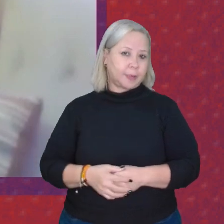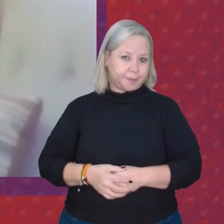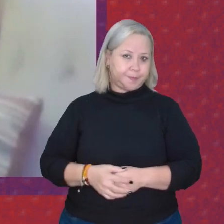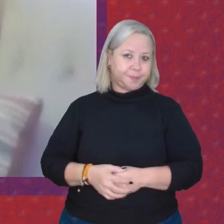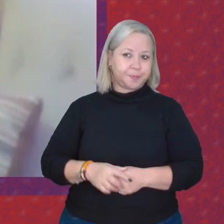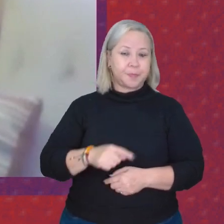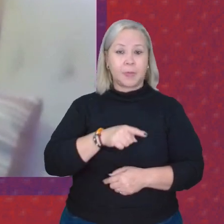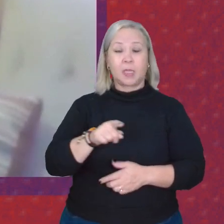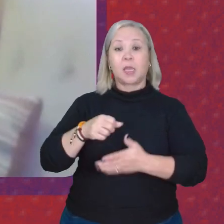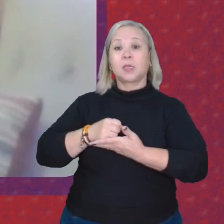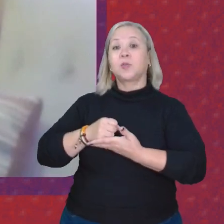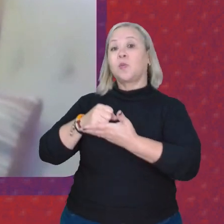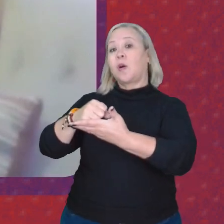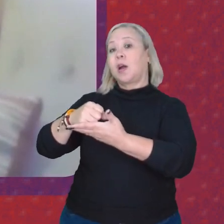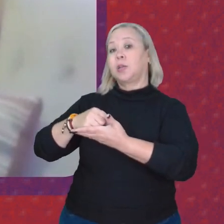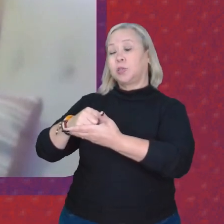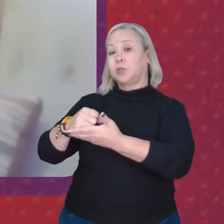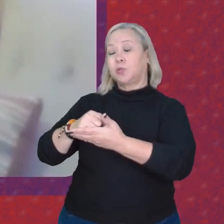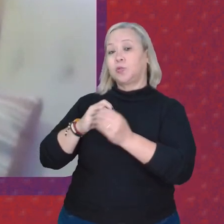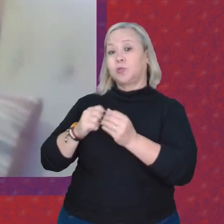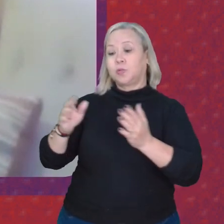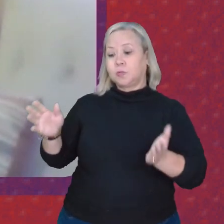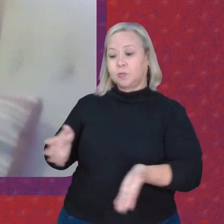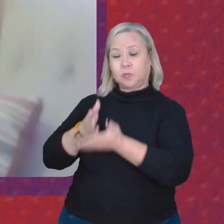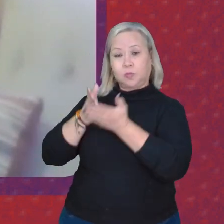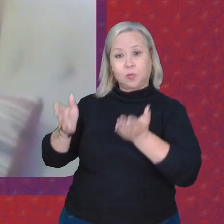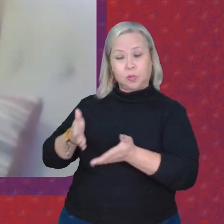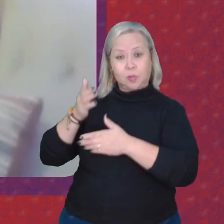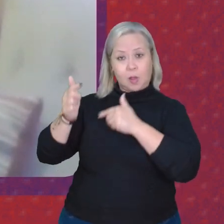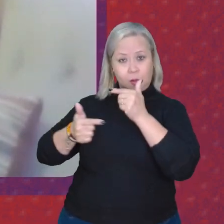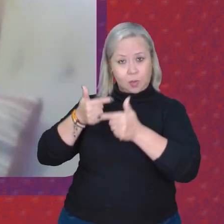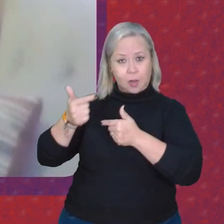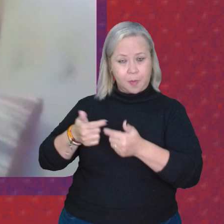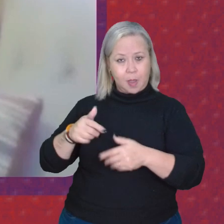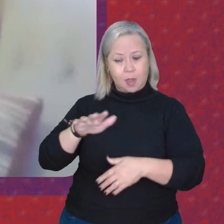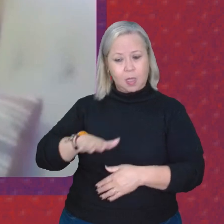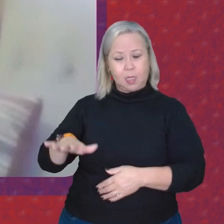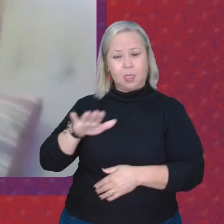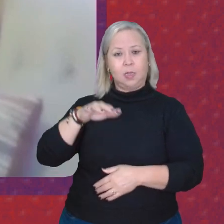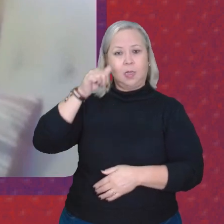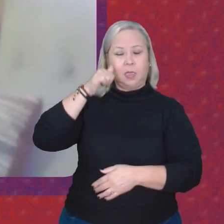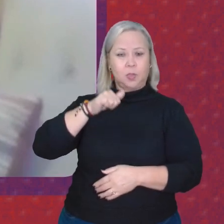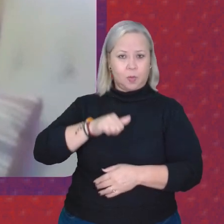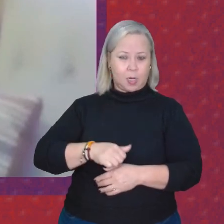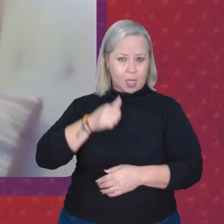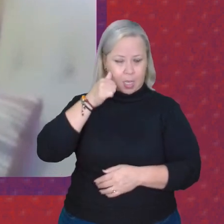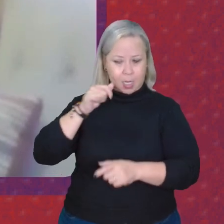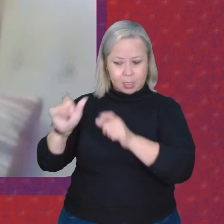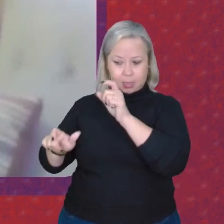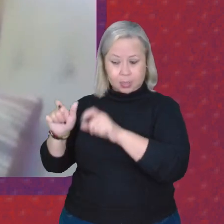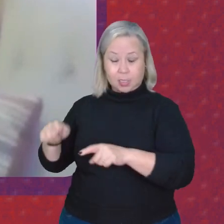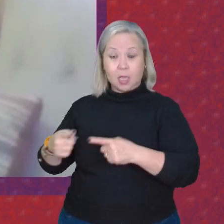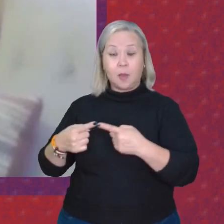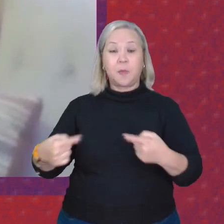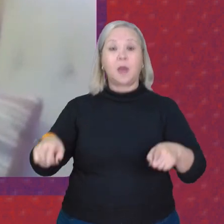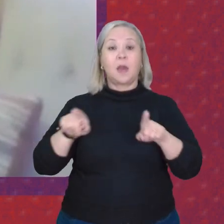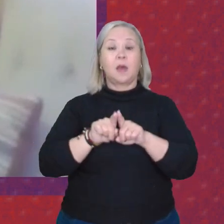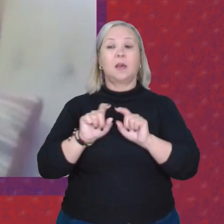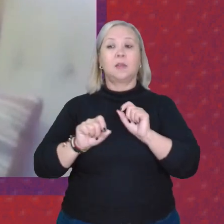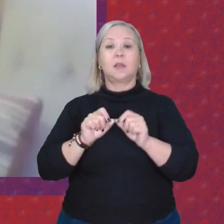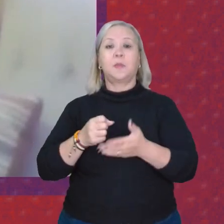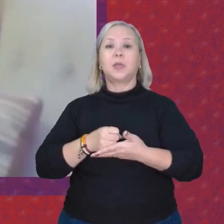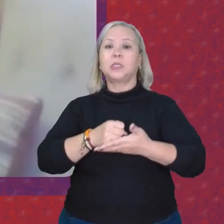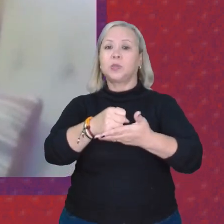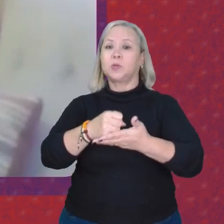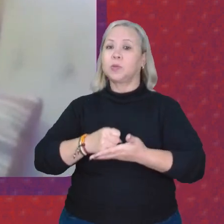isso ajuda a impulsionar o emprego entre as mulheres, mas também